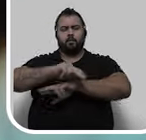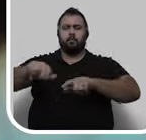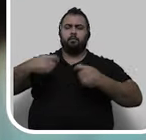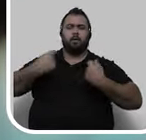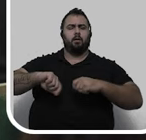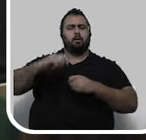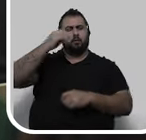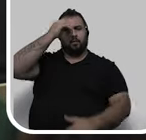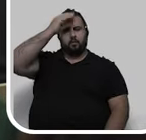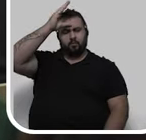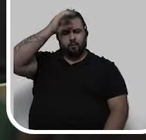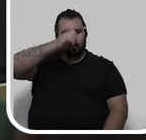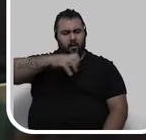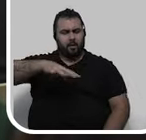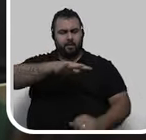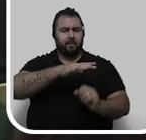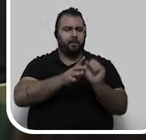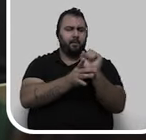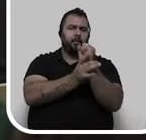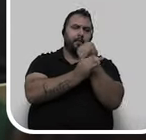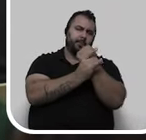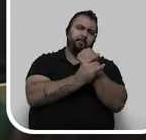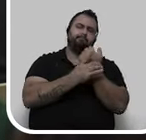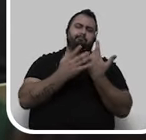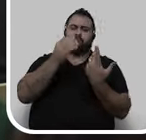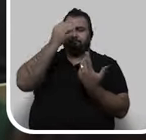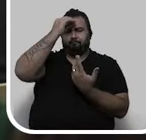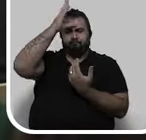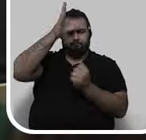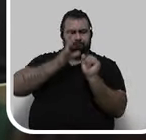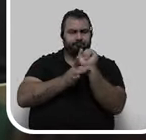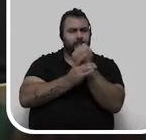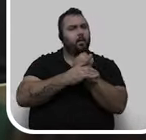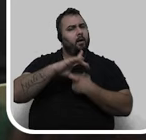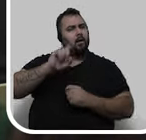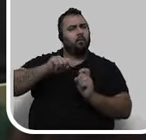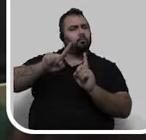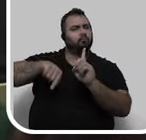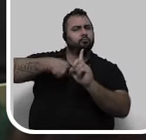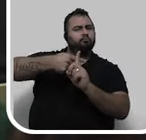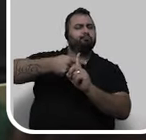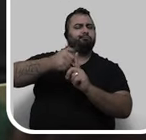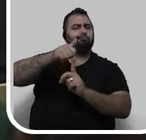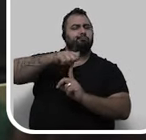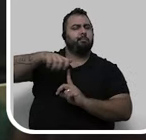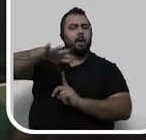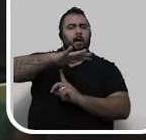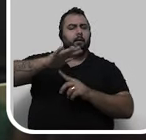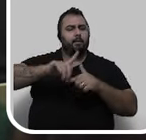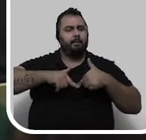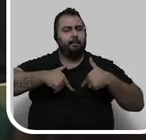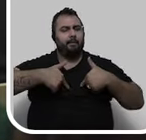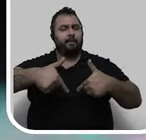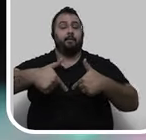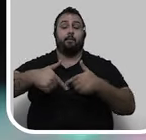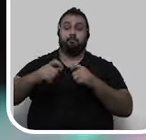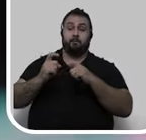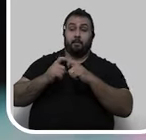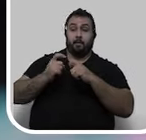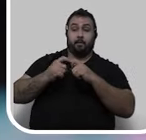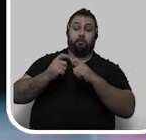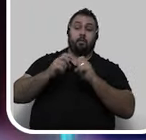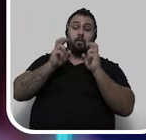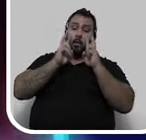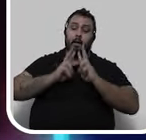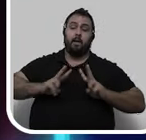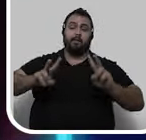conhecimento em segurança. Então, o conhecimento em segurança pode ser um plus dentro da área de atuação. Medicina precisa de um olhar